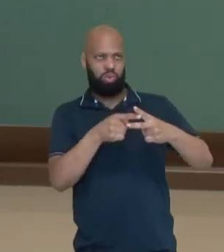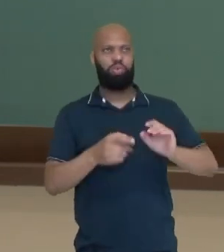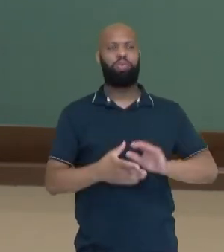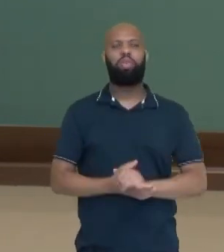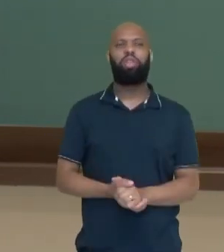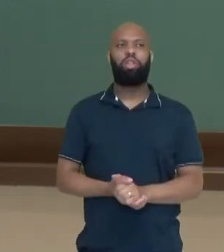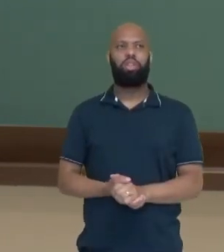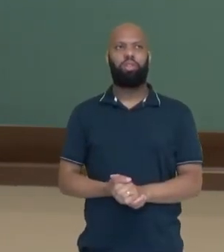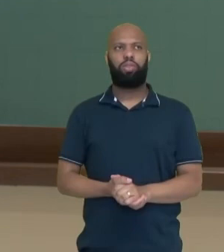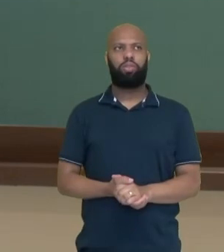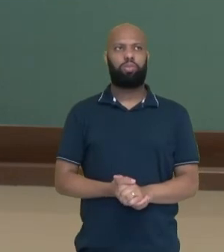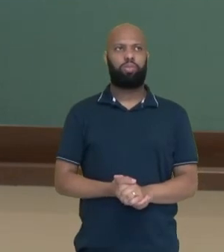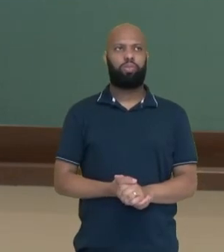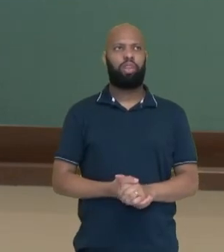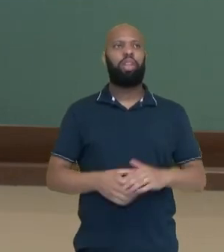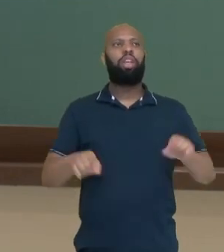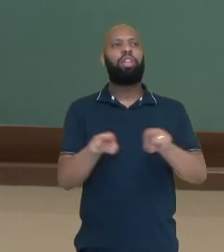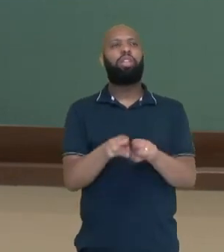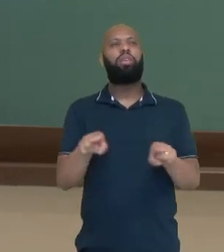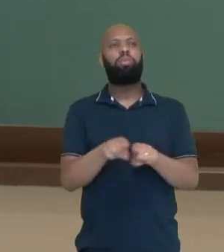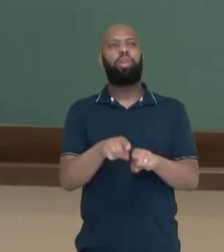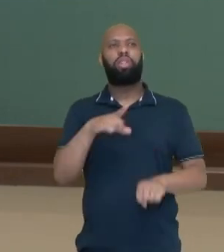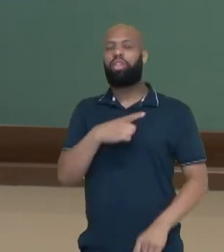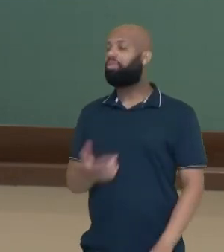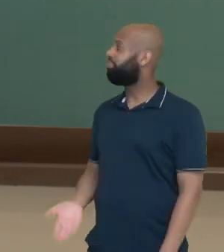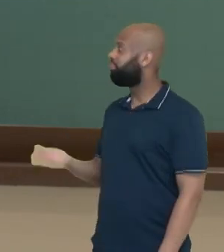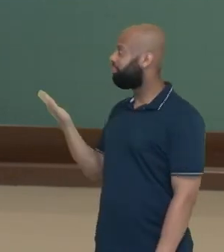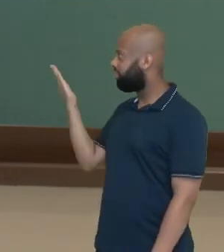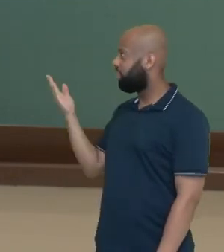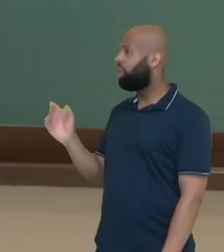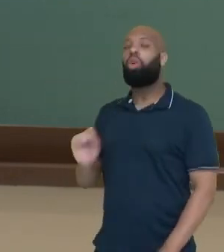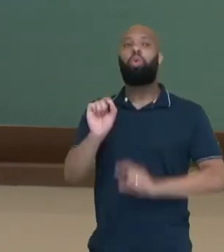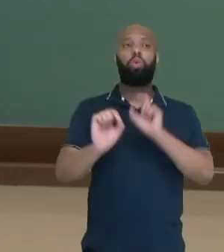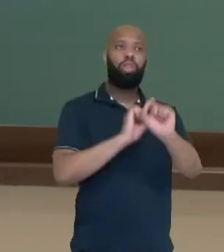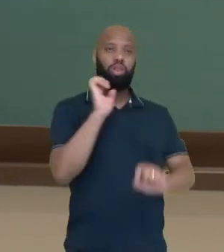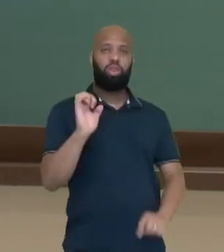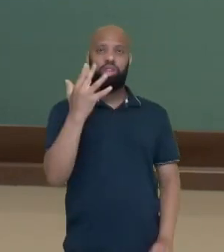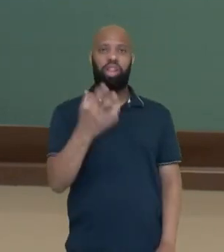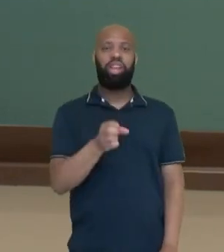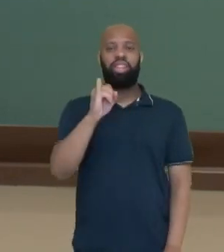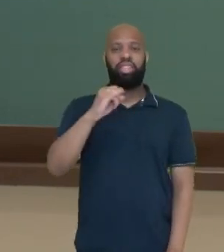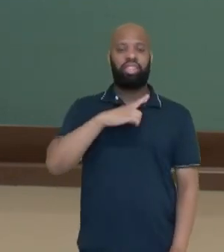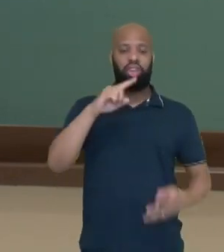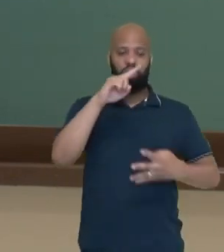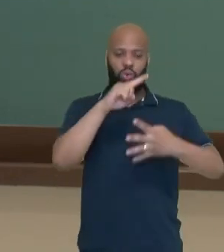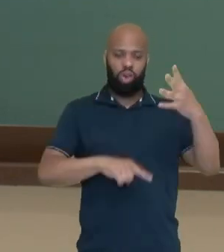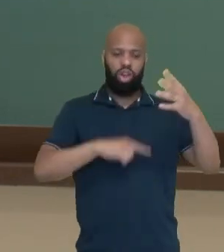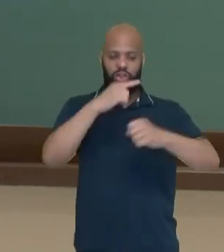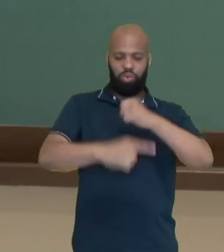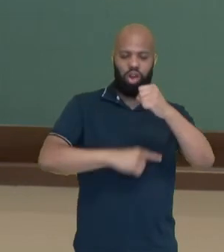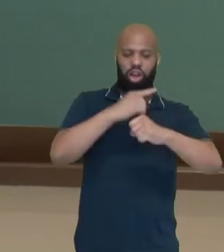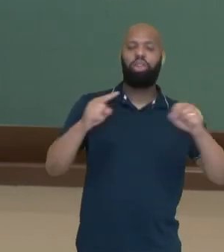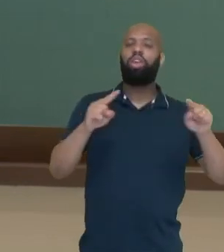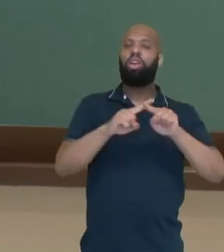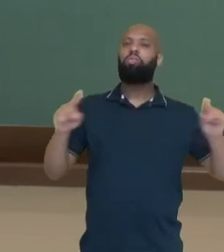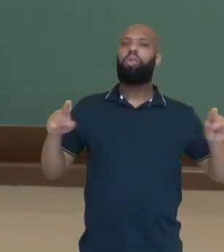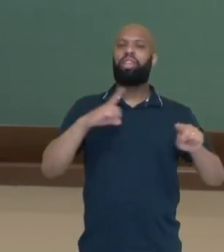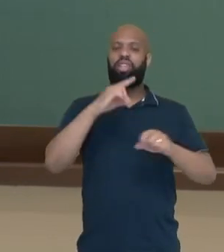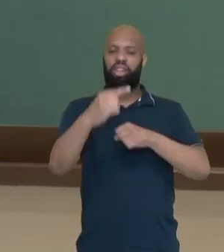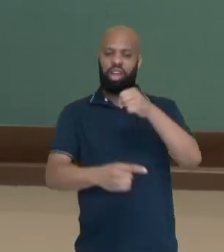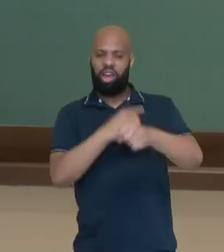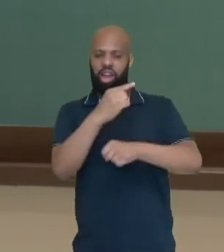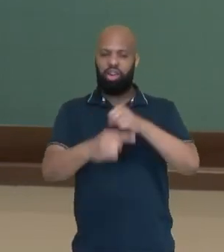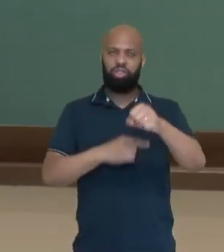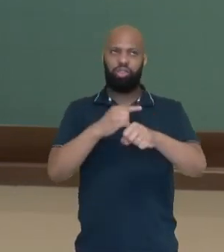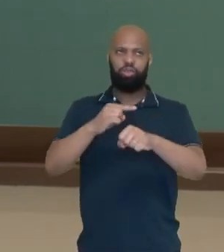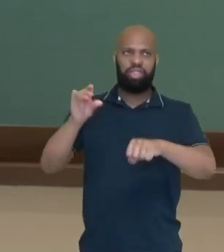geometria. E a geometria tetraédrica acontece quando a gente tem 4 átomos, no entanto, o átomo central